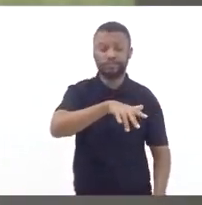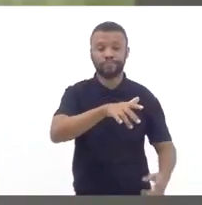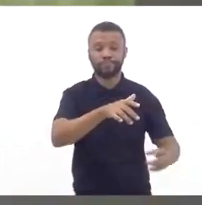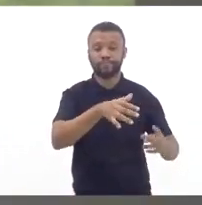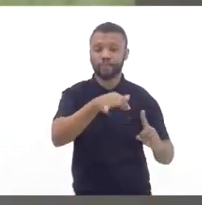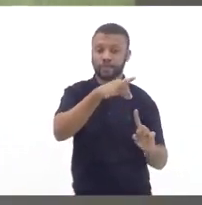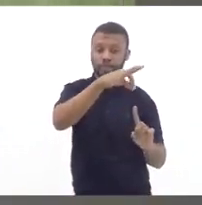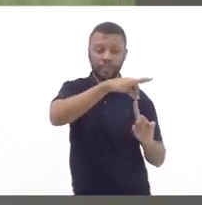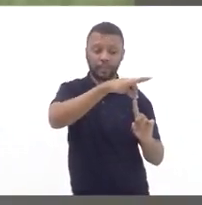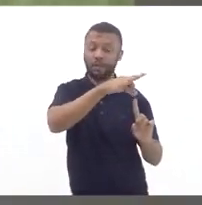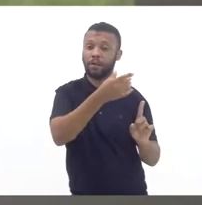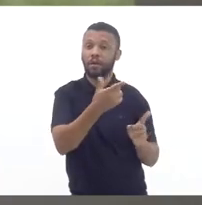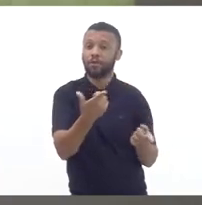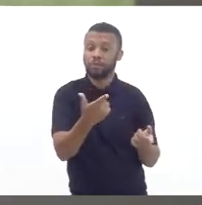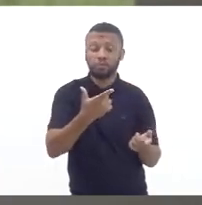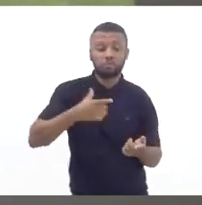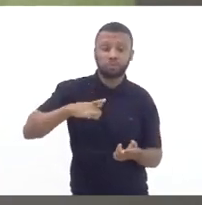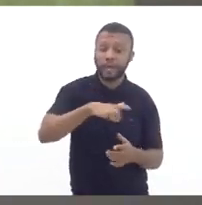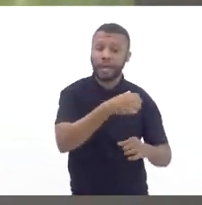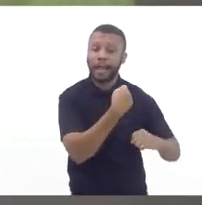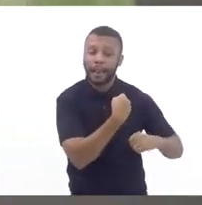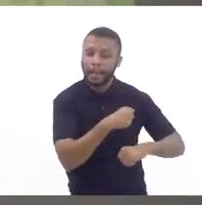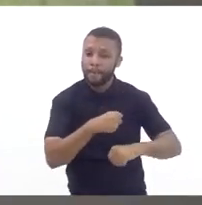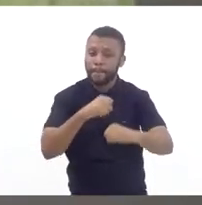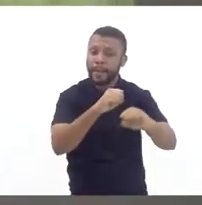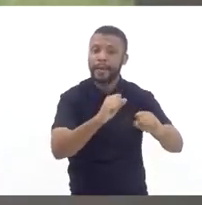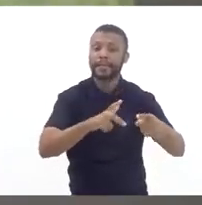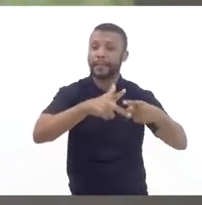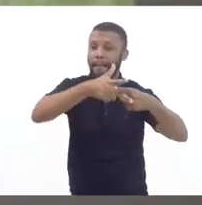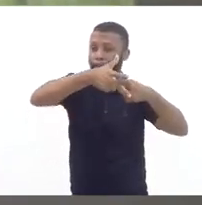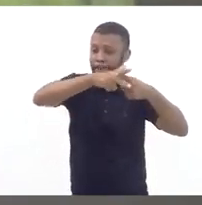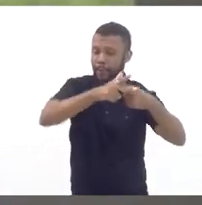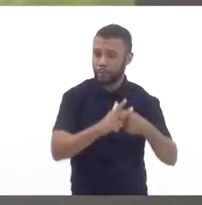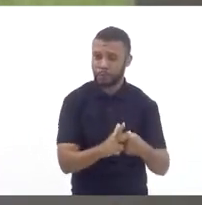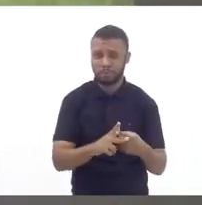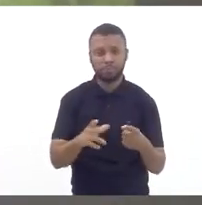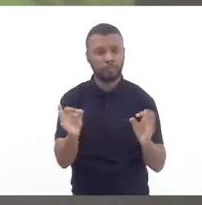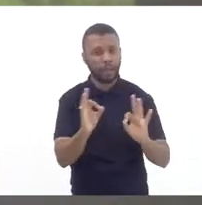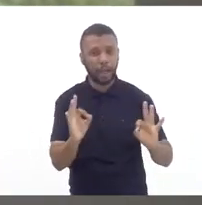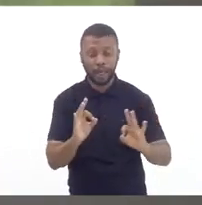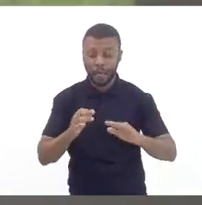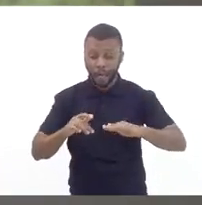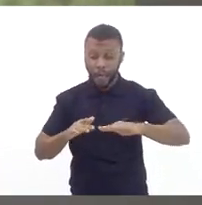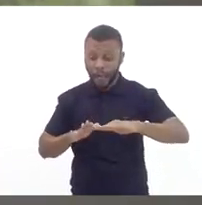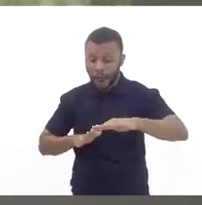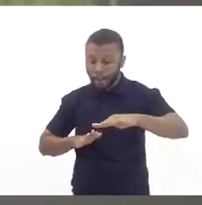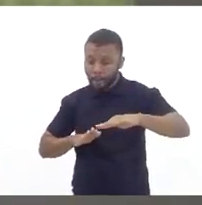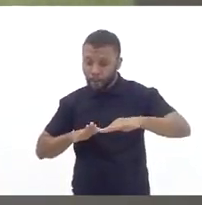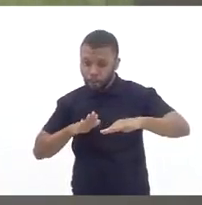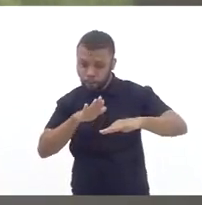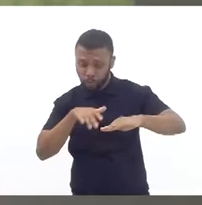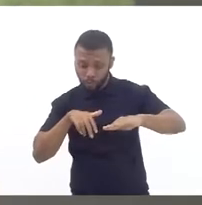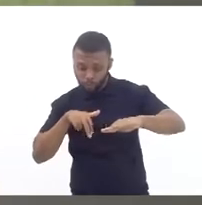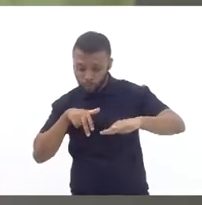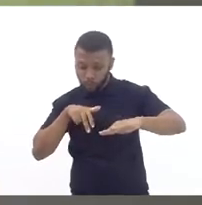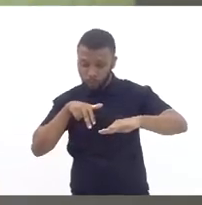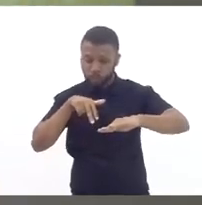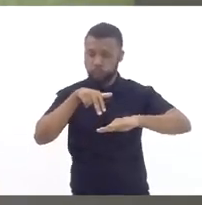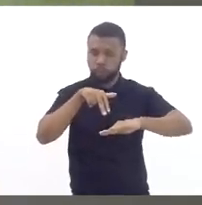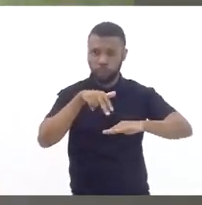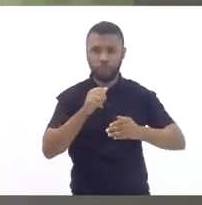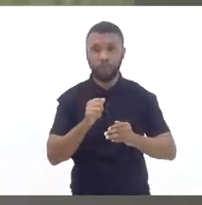é feita a limpeza, não tem manutenção quanto a isso também. Nós não temos rampa de acesso. O passageiro ele leva